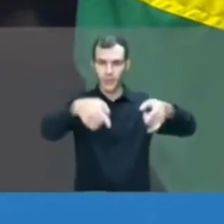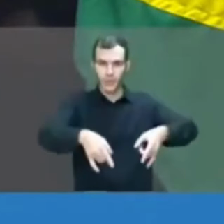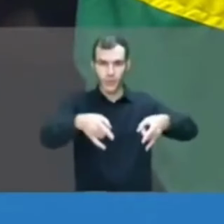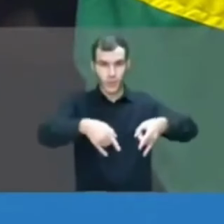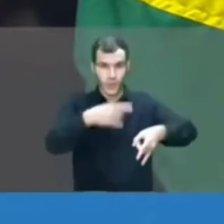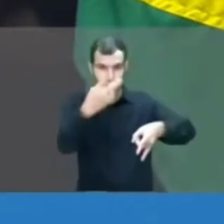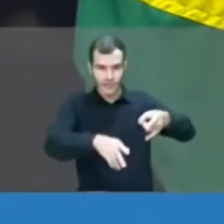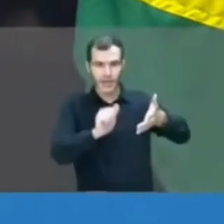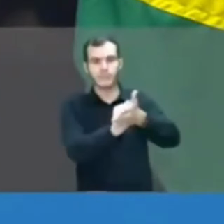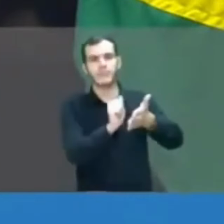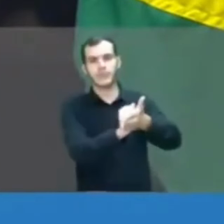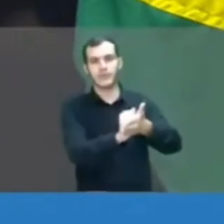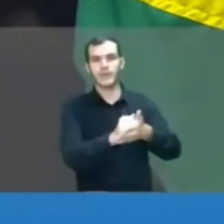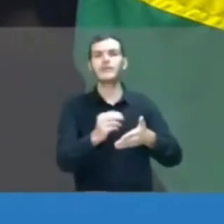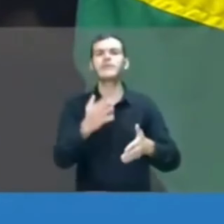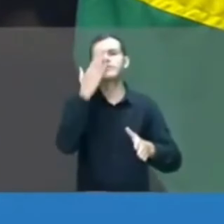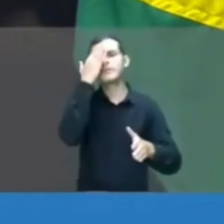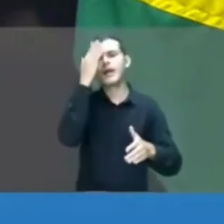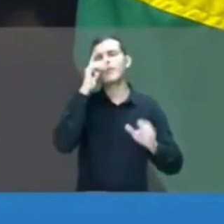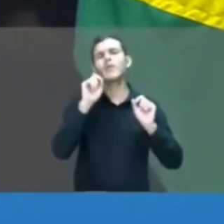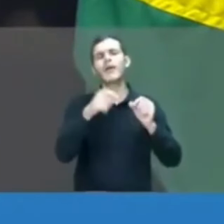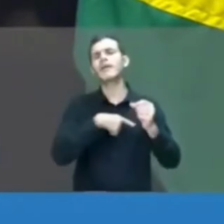o que todos esses têm em comum?